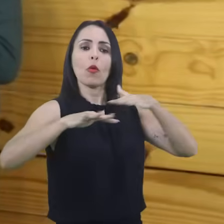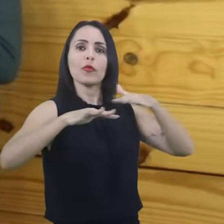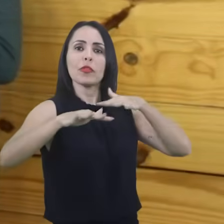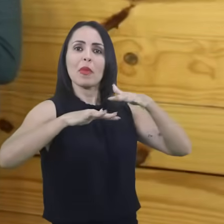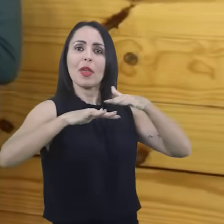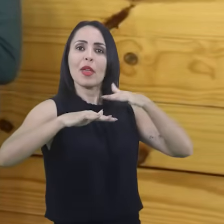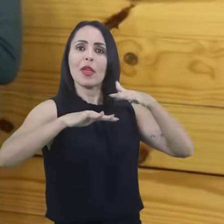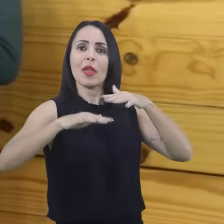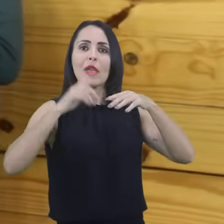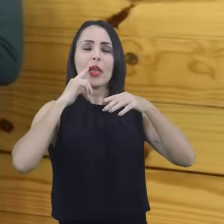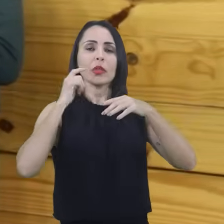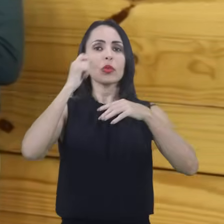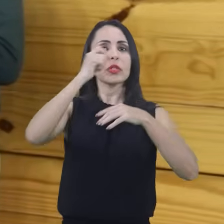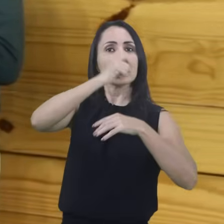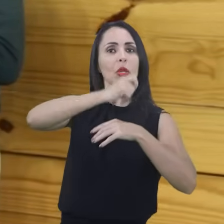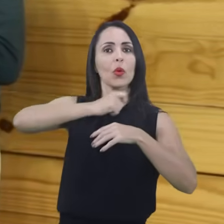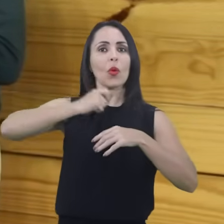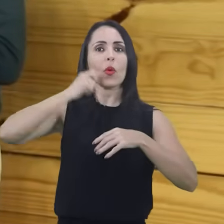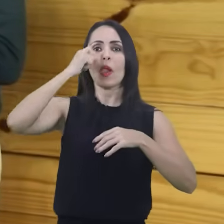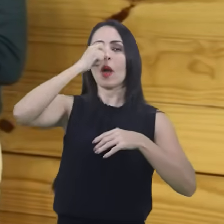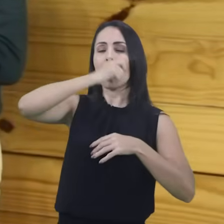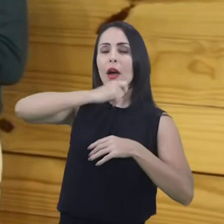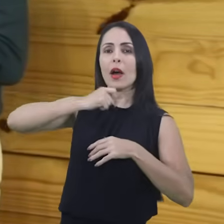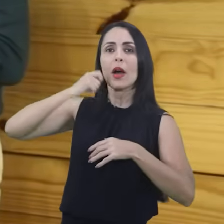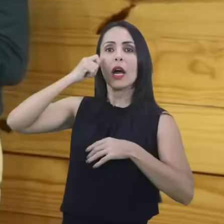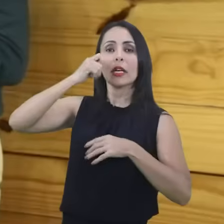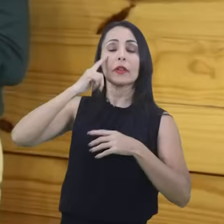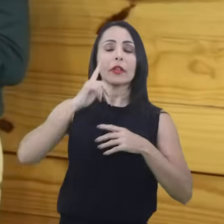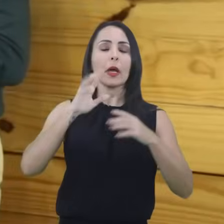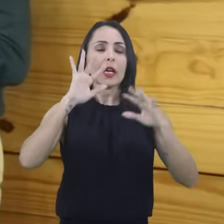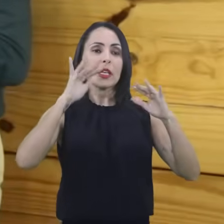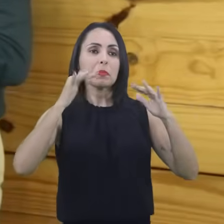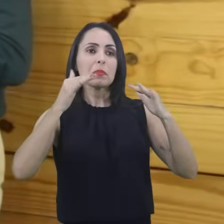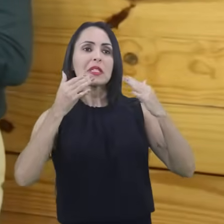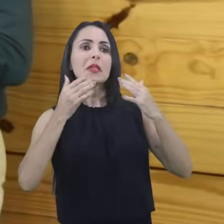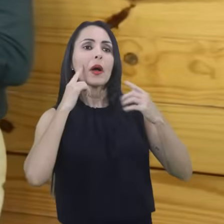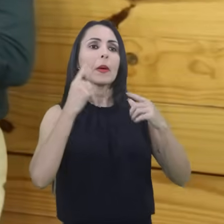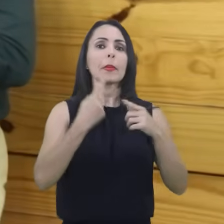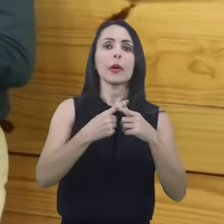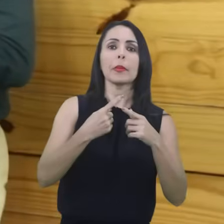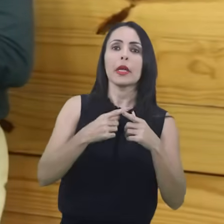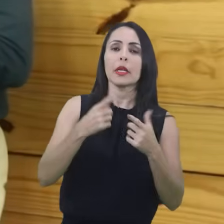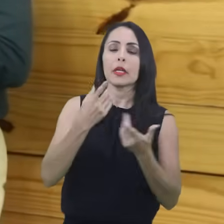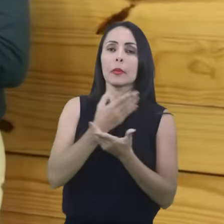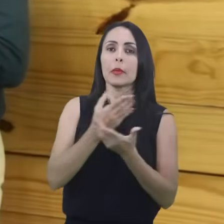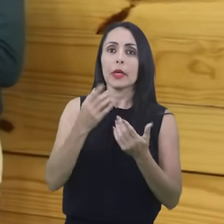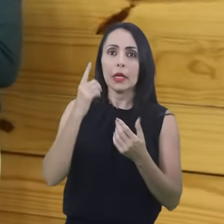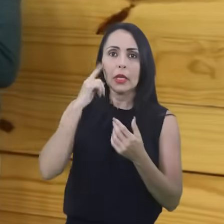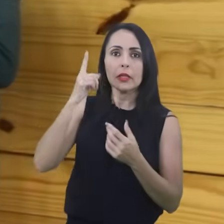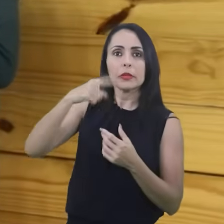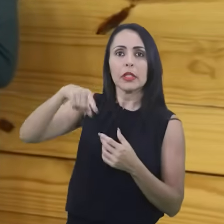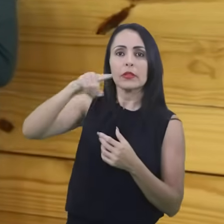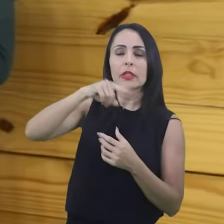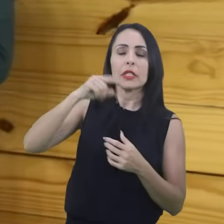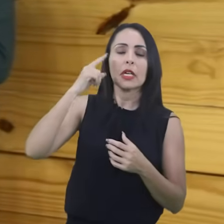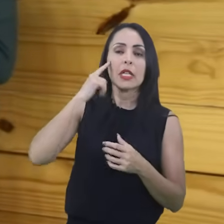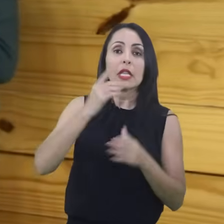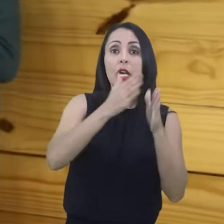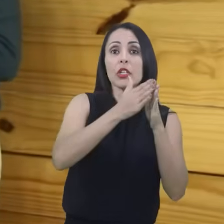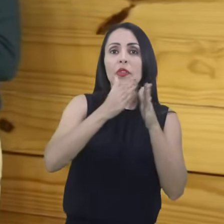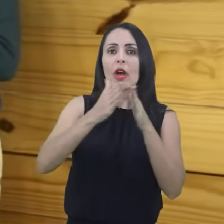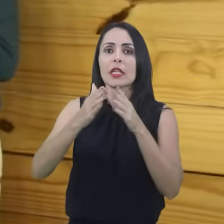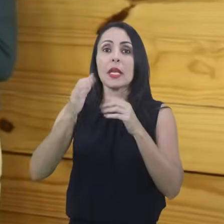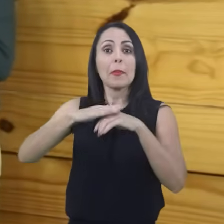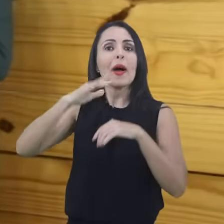movimento circular, né? Aquela atenção que você deve ter em realmente higienizar todas as faces do dente é muito